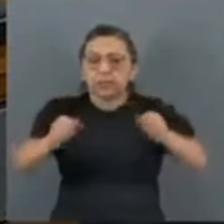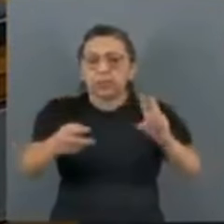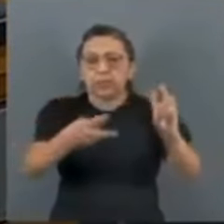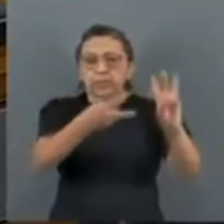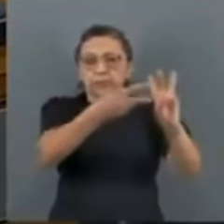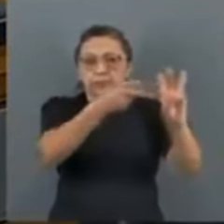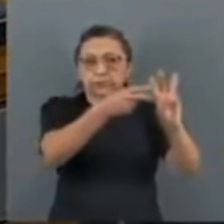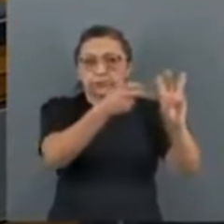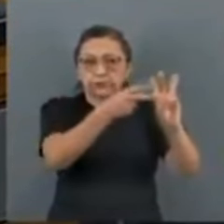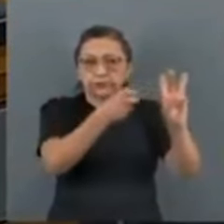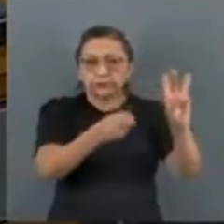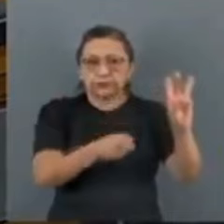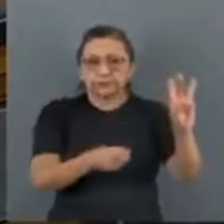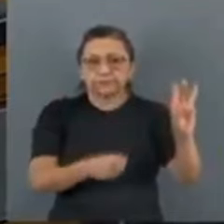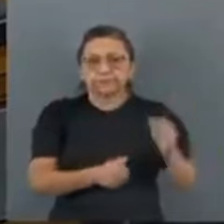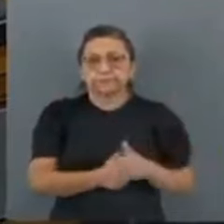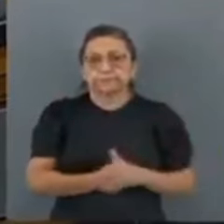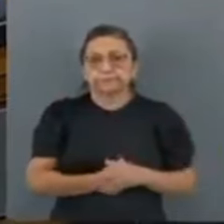talma